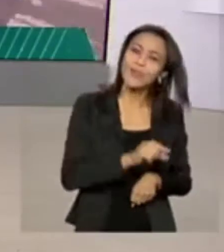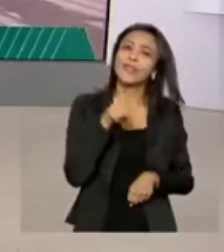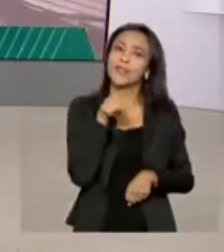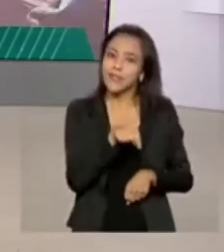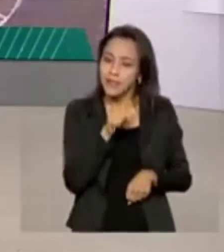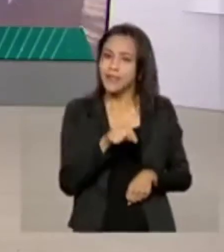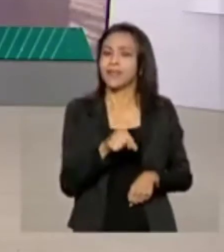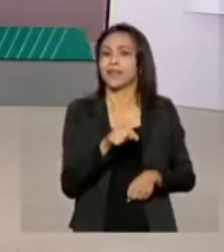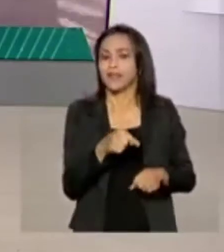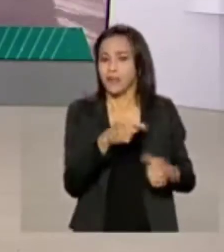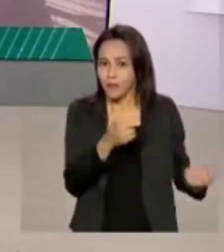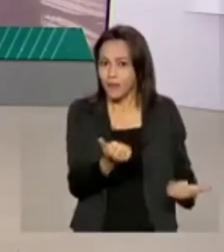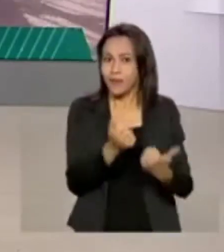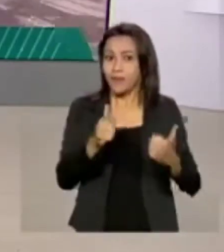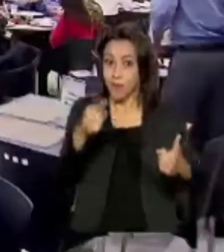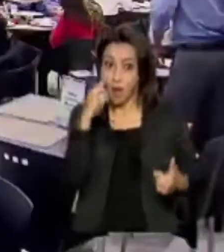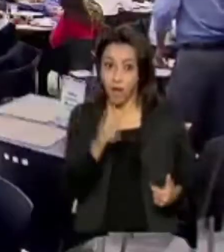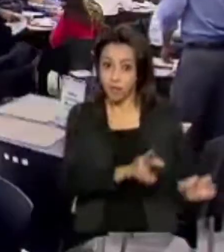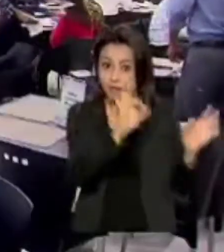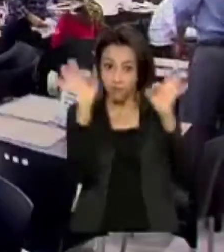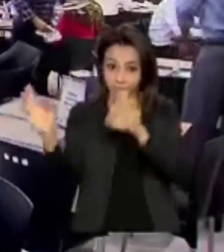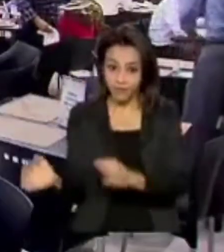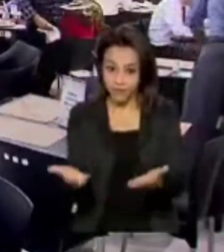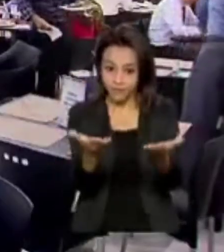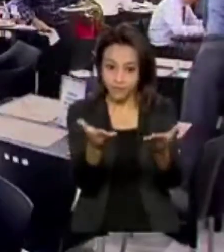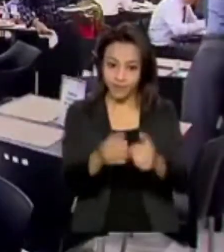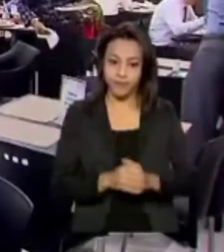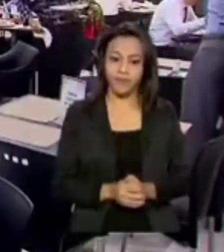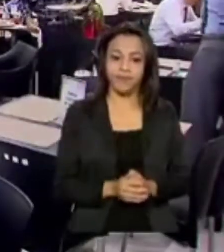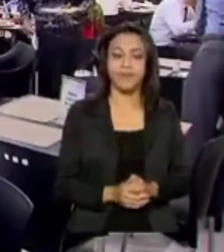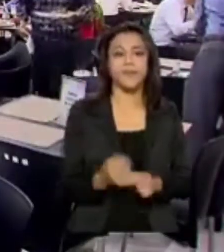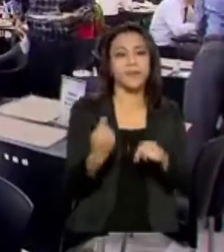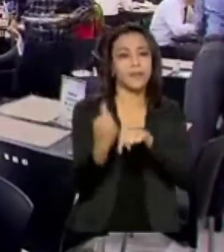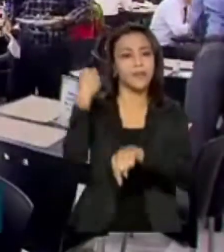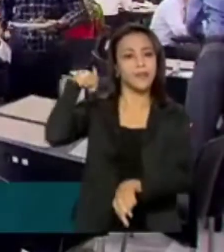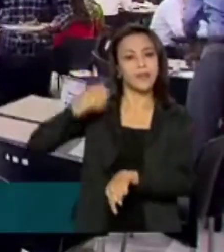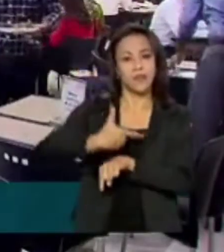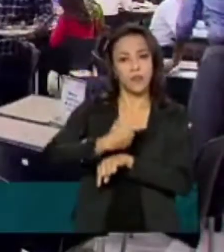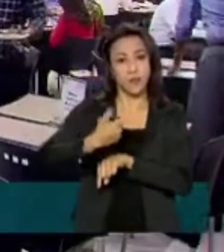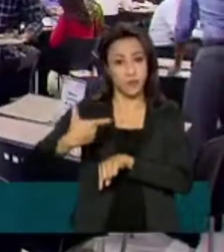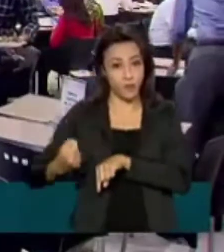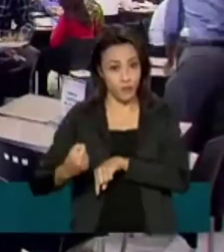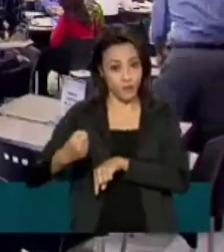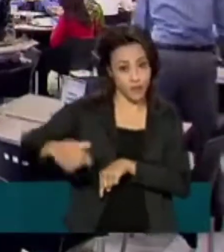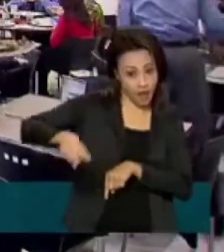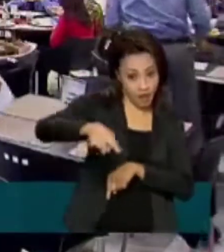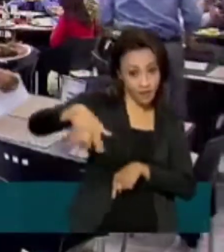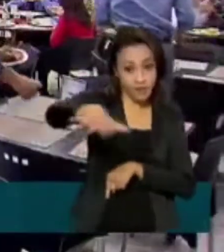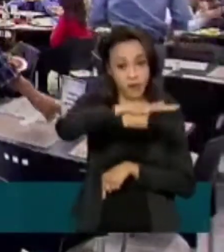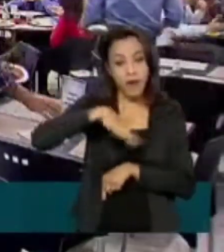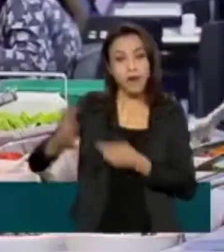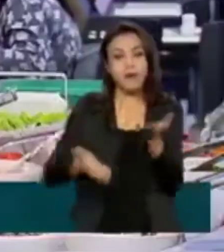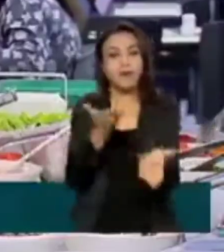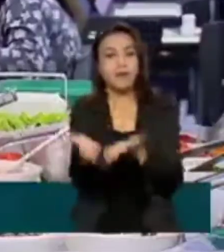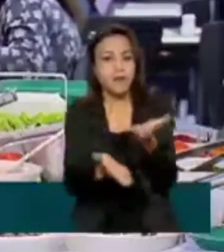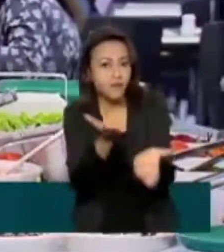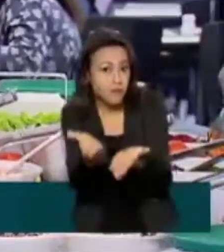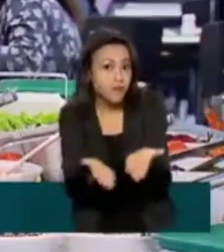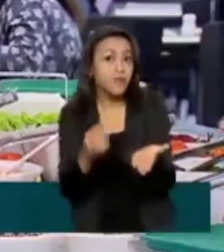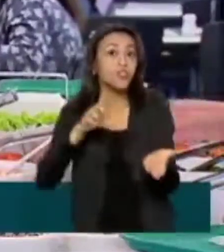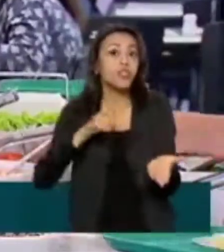econômica. Veja na reportagem. Em 2020, o setor de serviços não financeiros